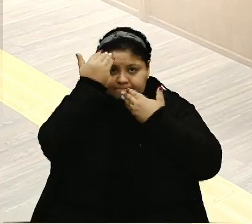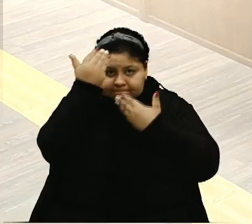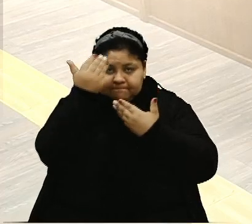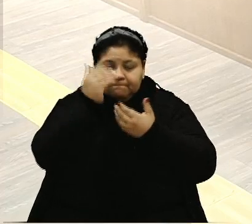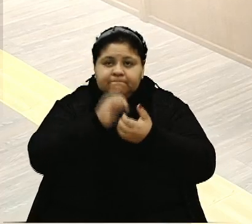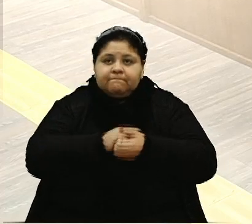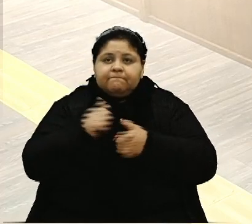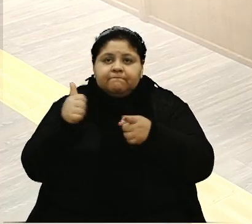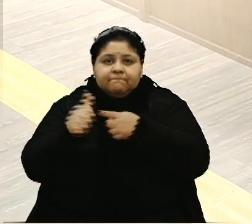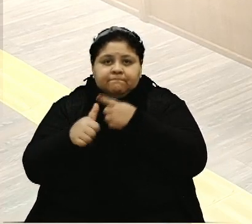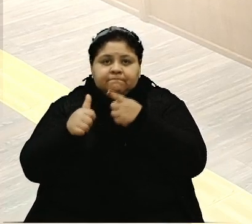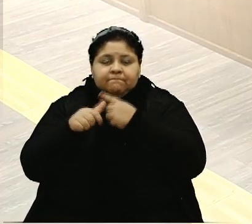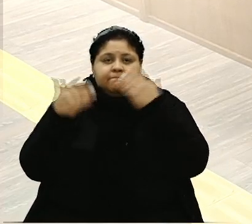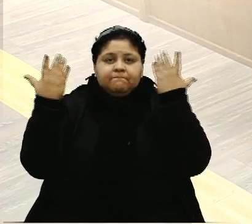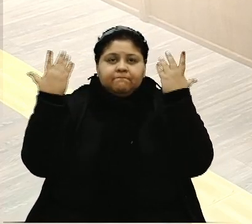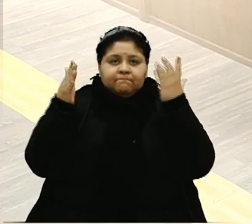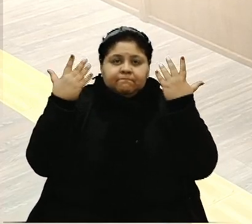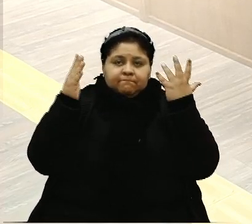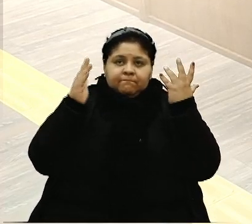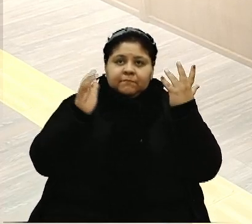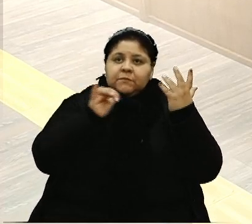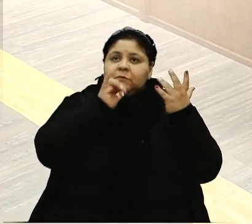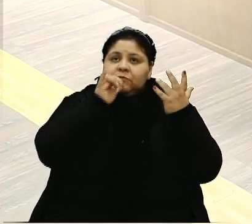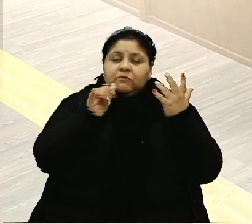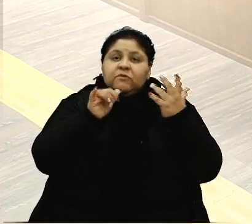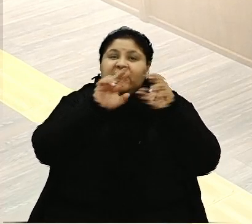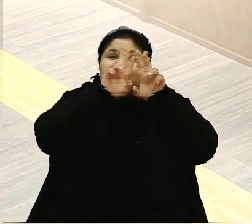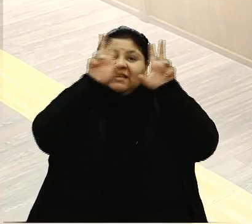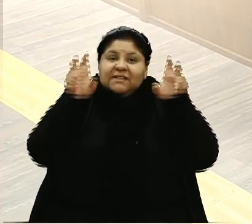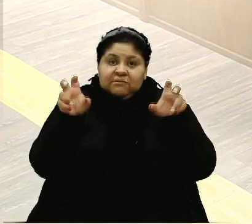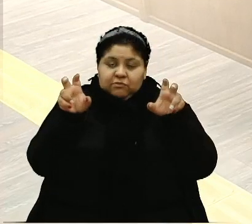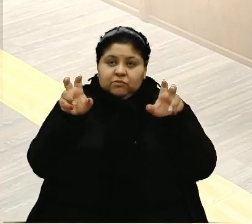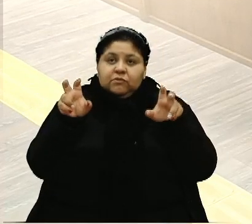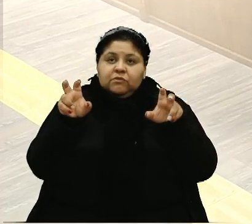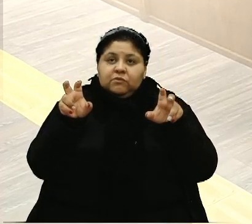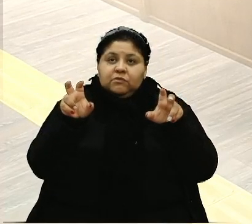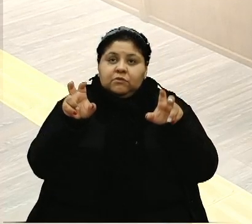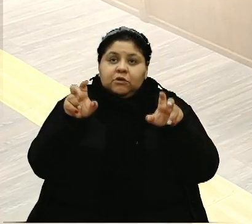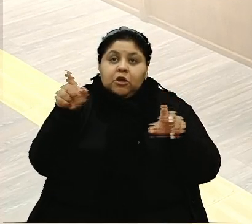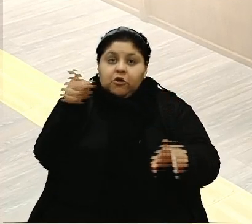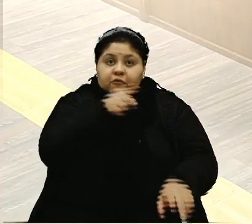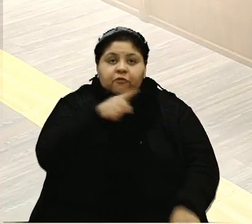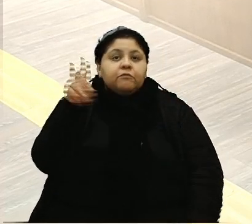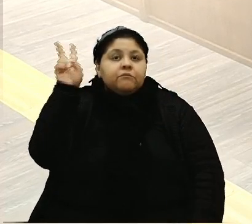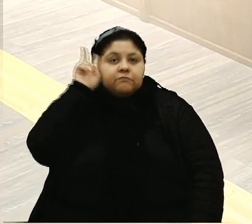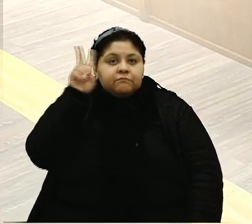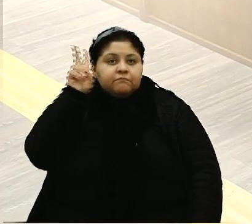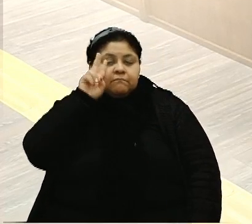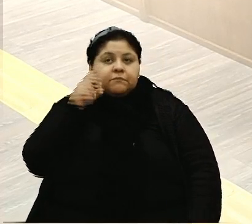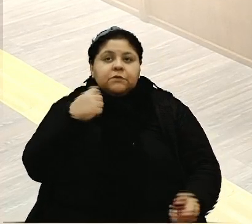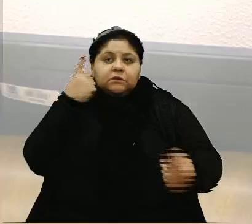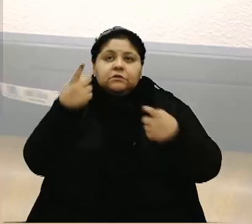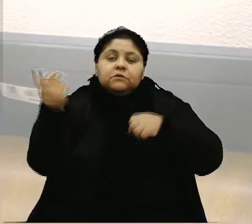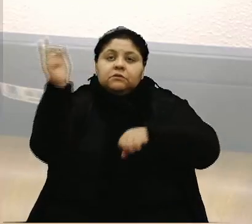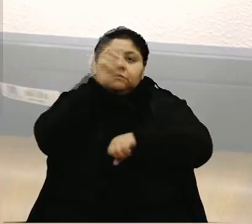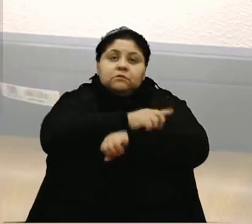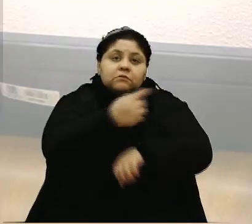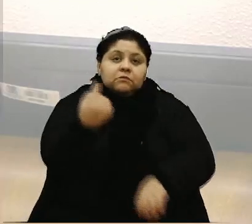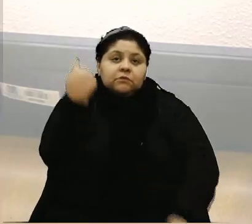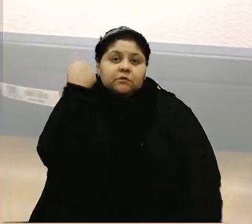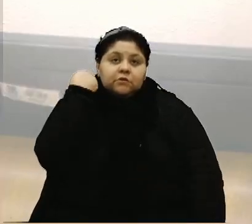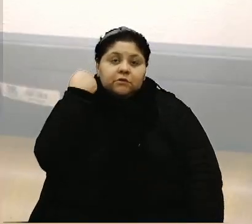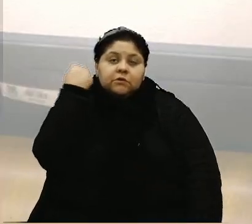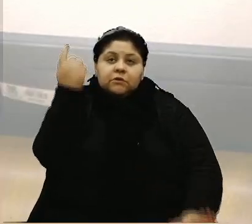Primeiro, parabenizar a senhora por ter trazido, sabe, na tribuna todo esse tema, que vocês vão lembrar alguns dias atrás, né? Quando